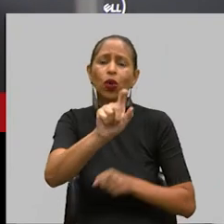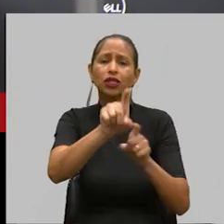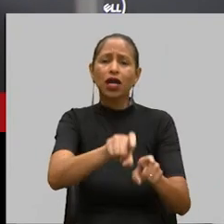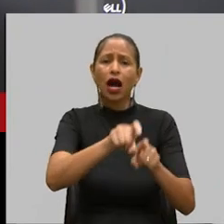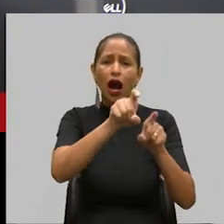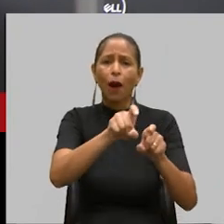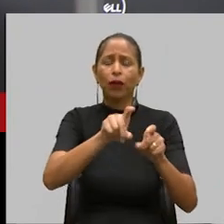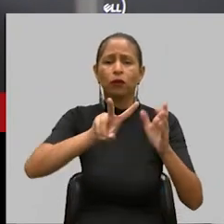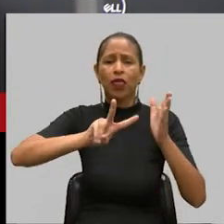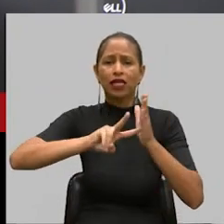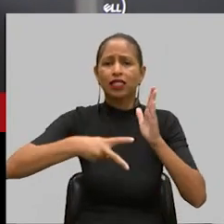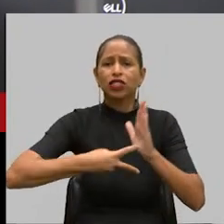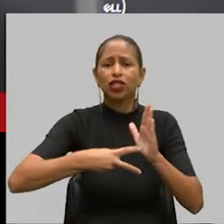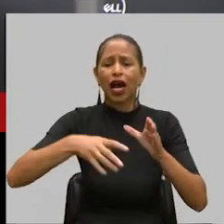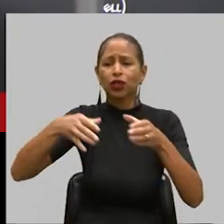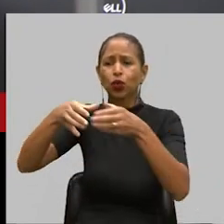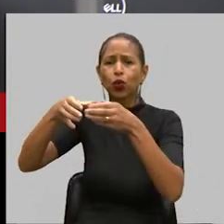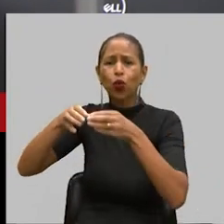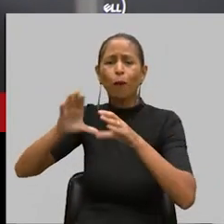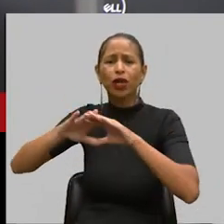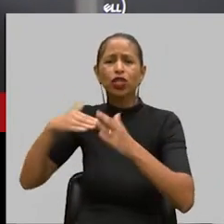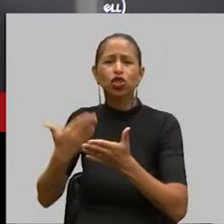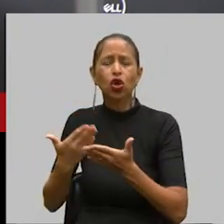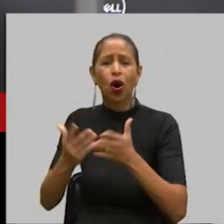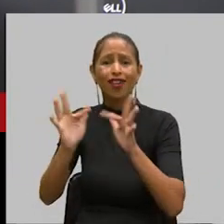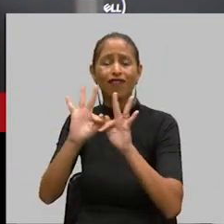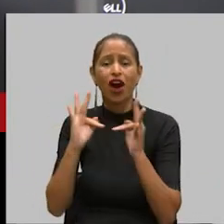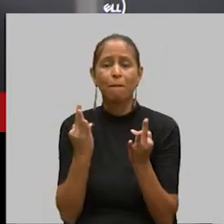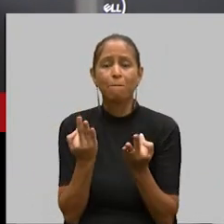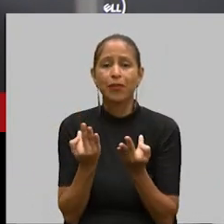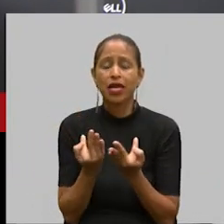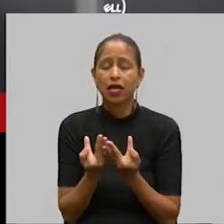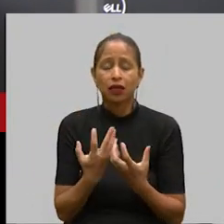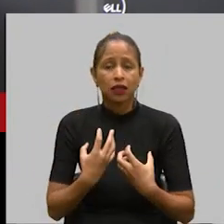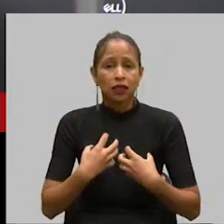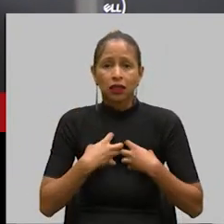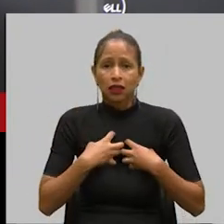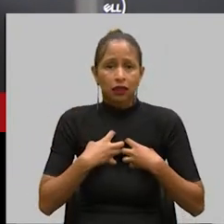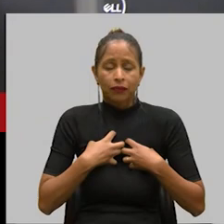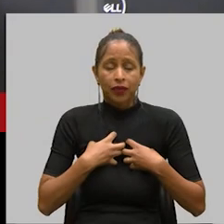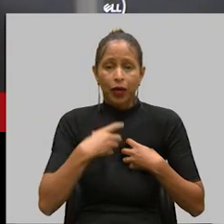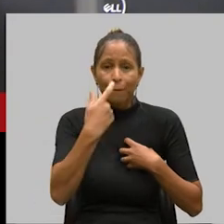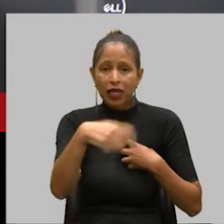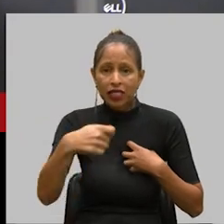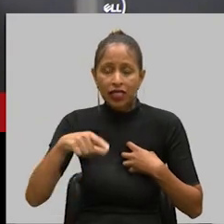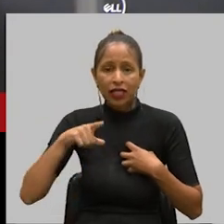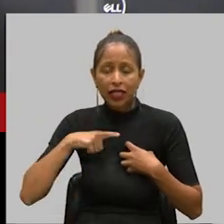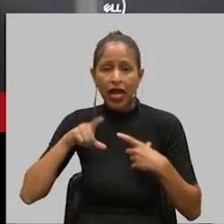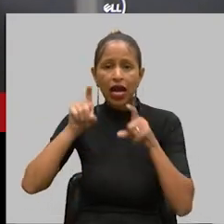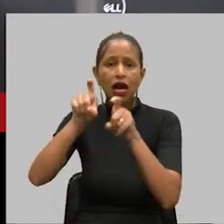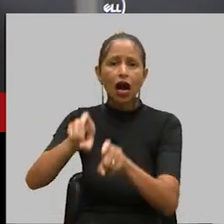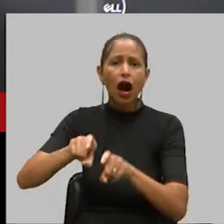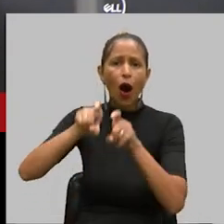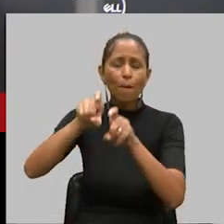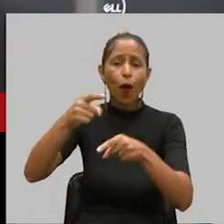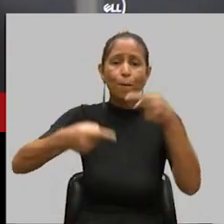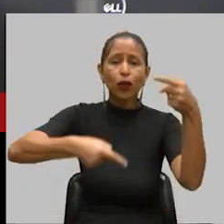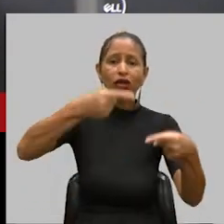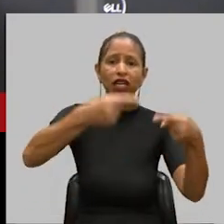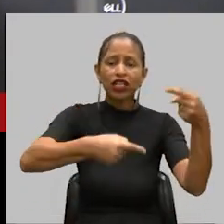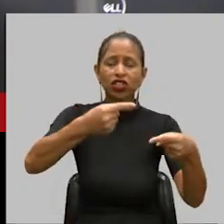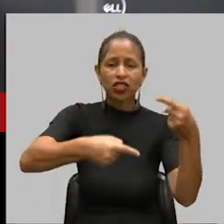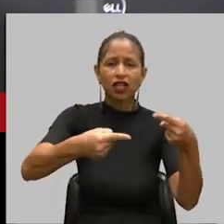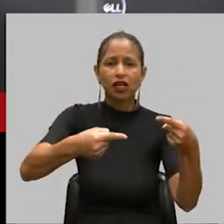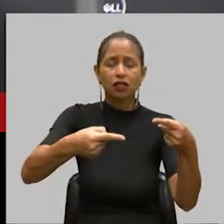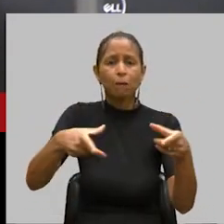sindicatos entidades escolas famílias agrícolas um sentimento de que é preciso ter no campo políticas públicas para